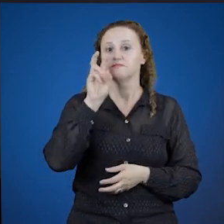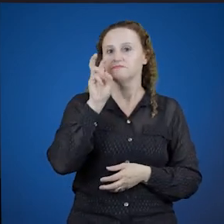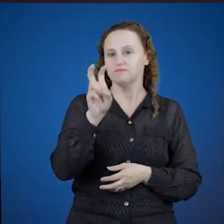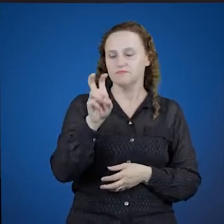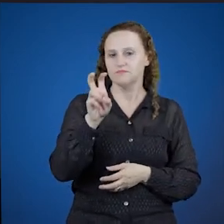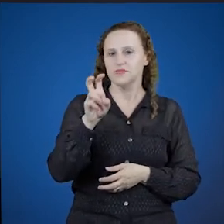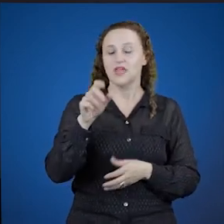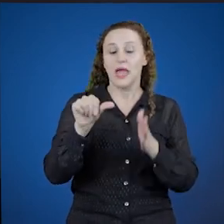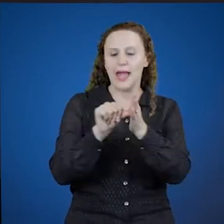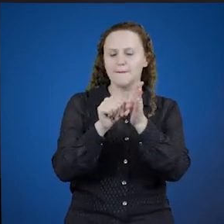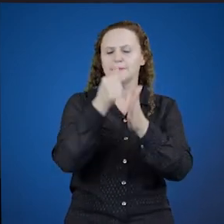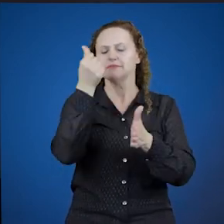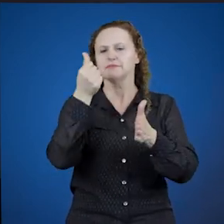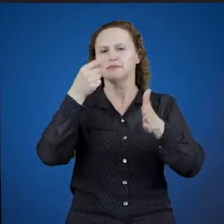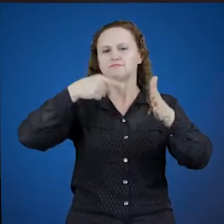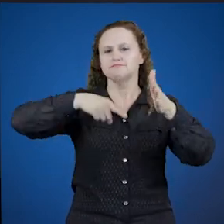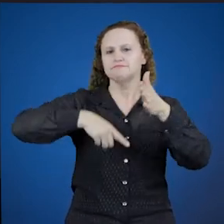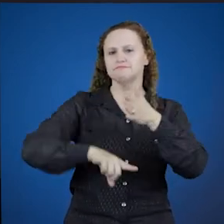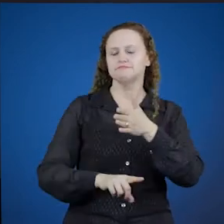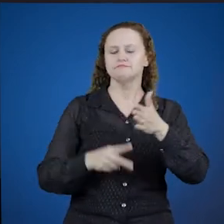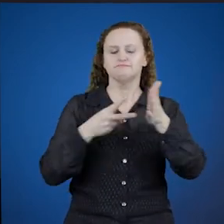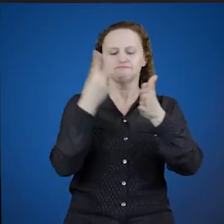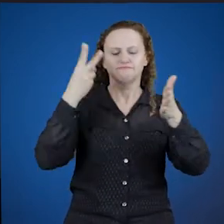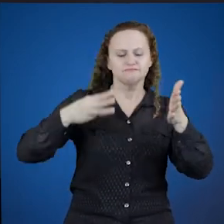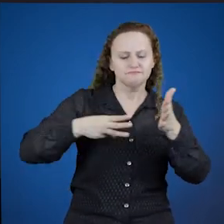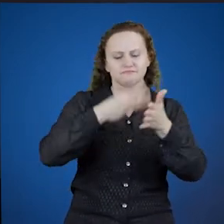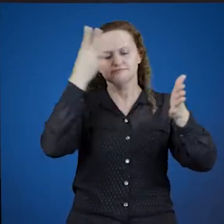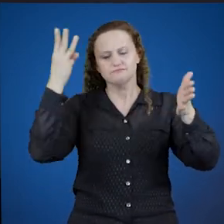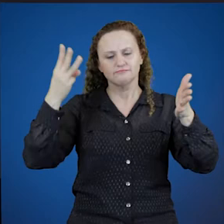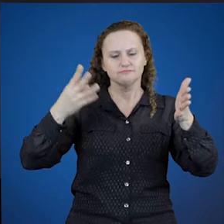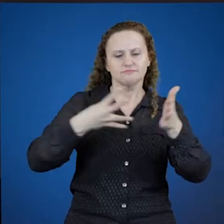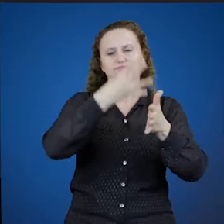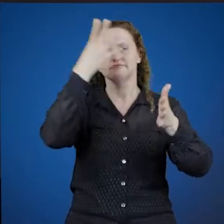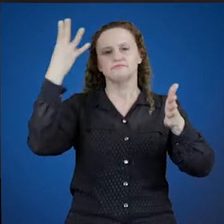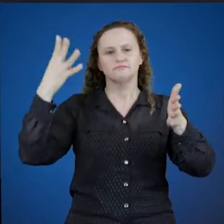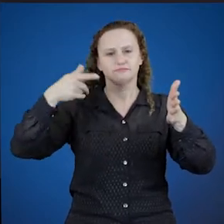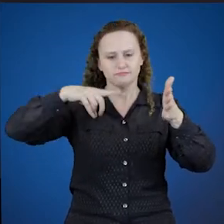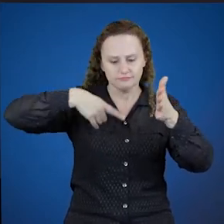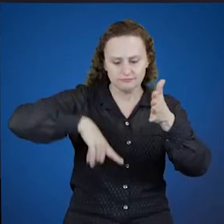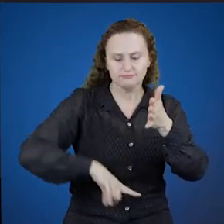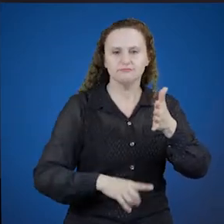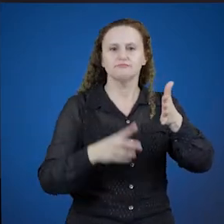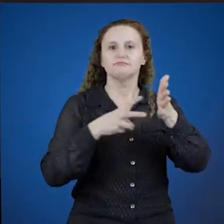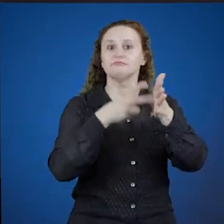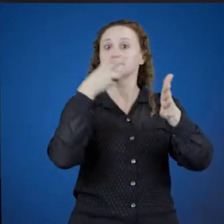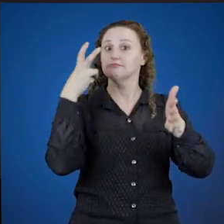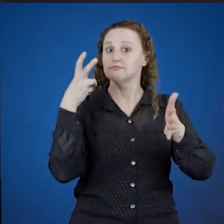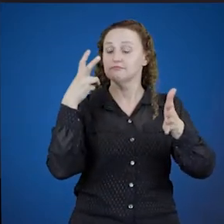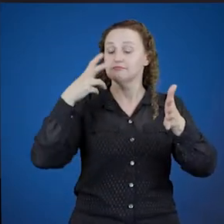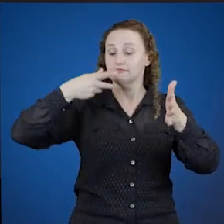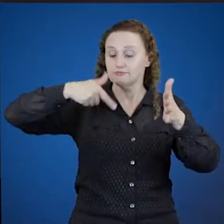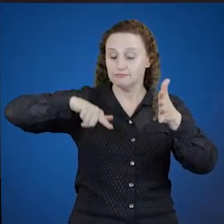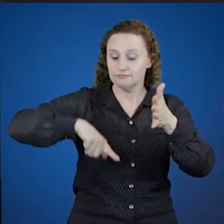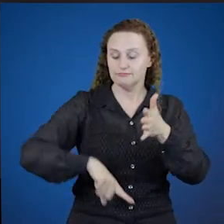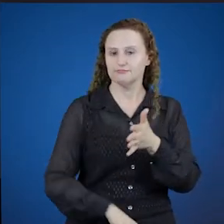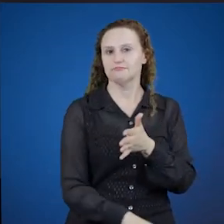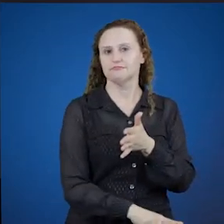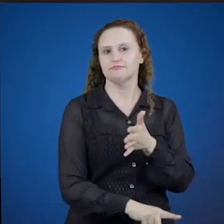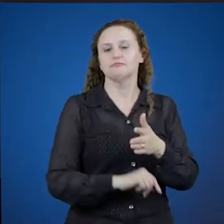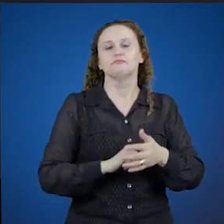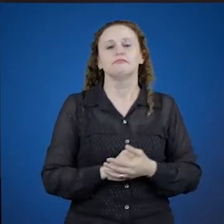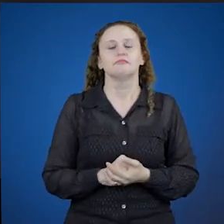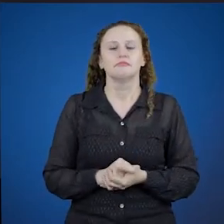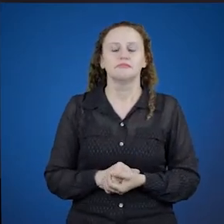a primeira declinação segunda declinação terceira declinação 4ª declinação e quinta